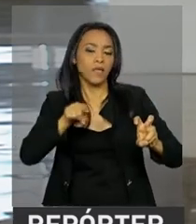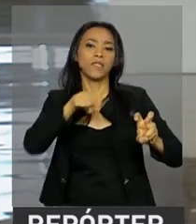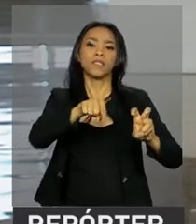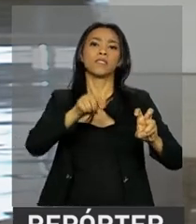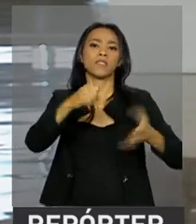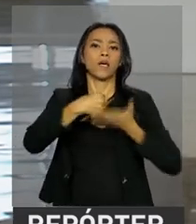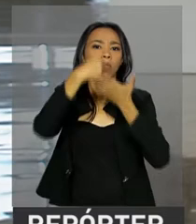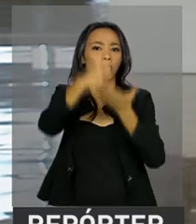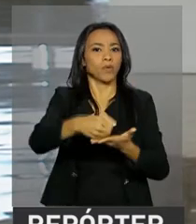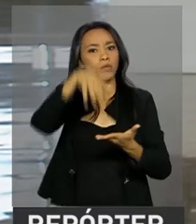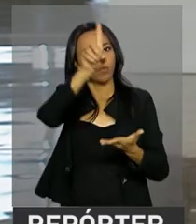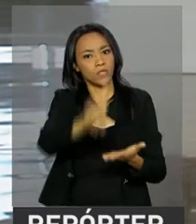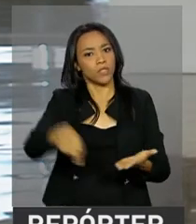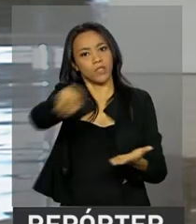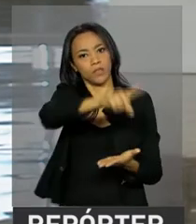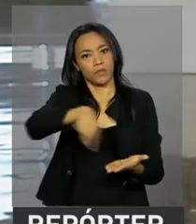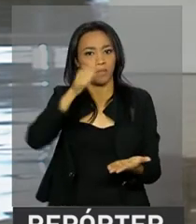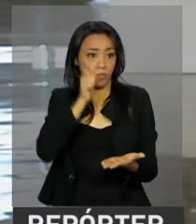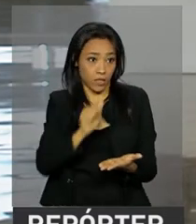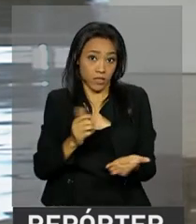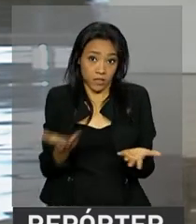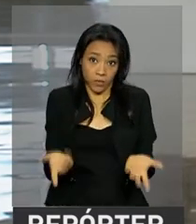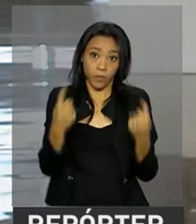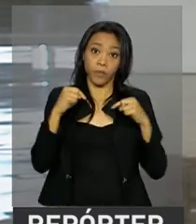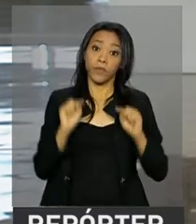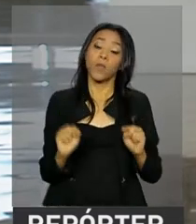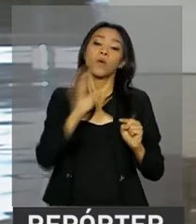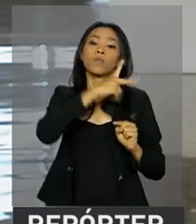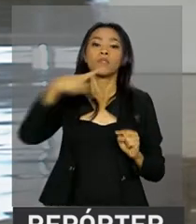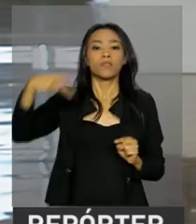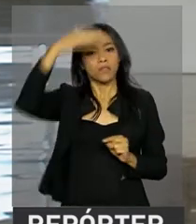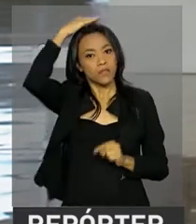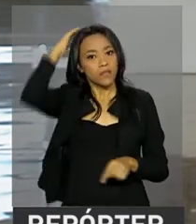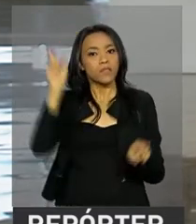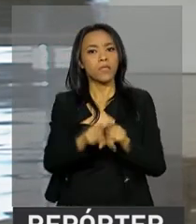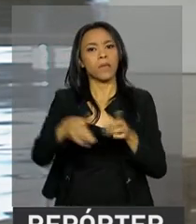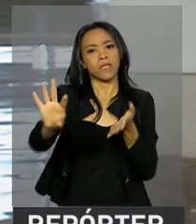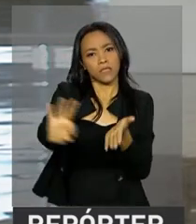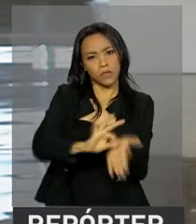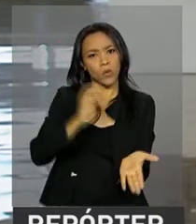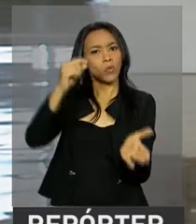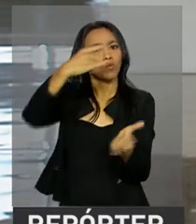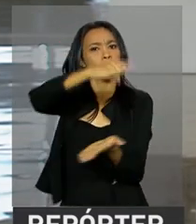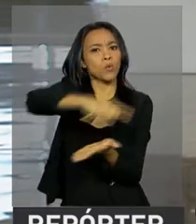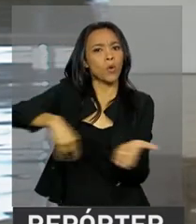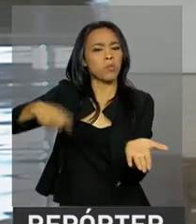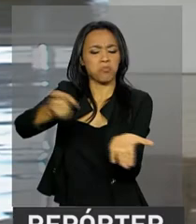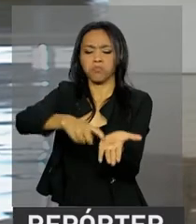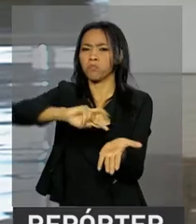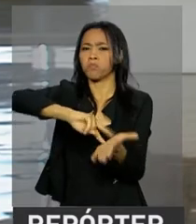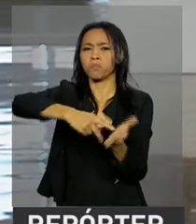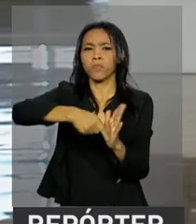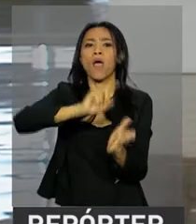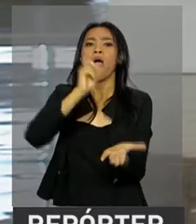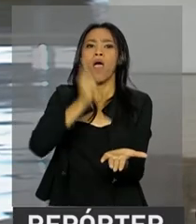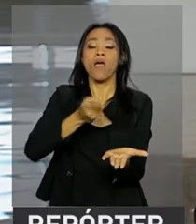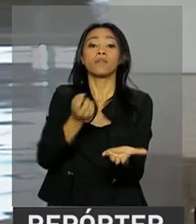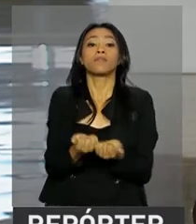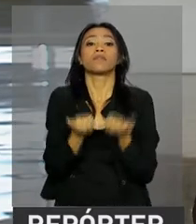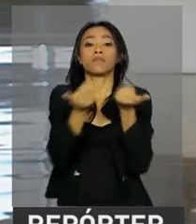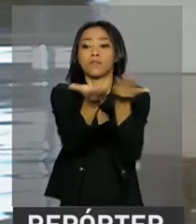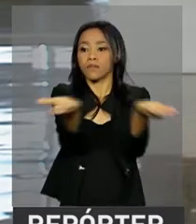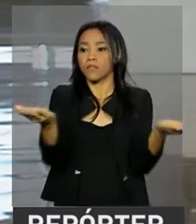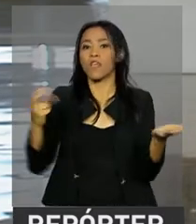promoção dos direitos das mulheres o presidente também assinou a ratificação de um acordo para a concessão de vistos